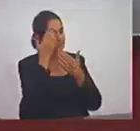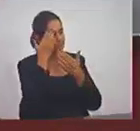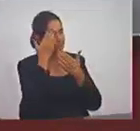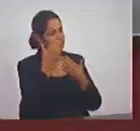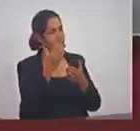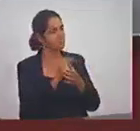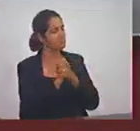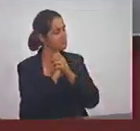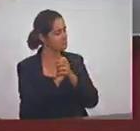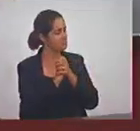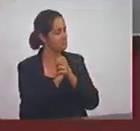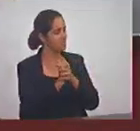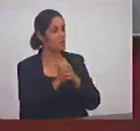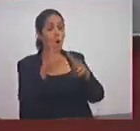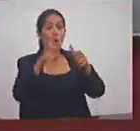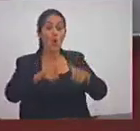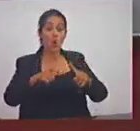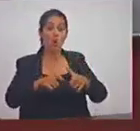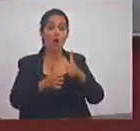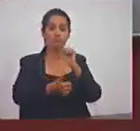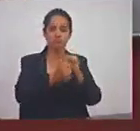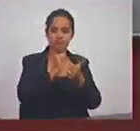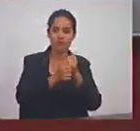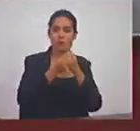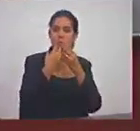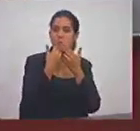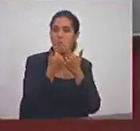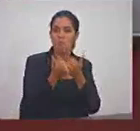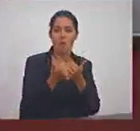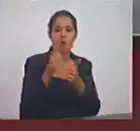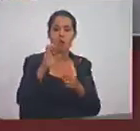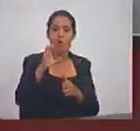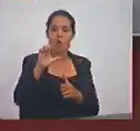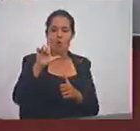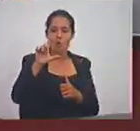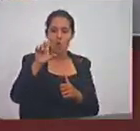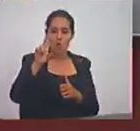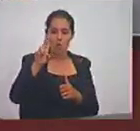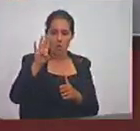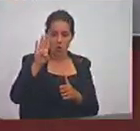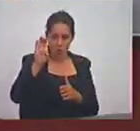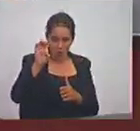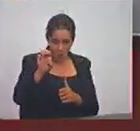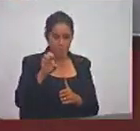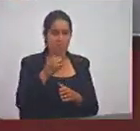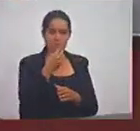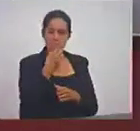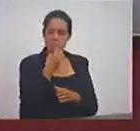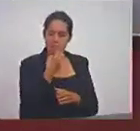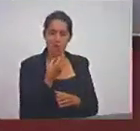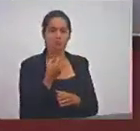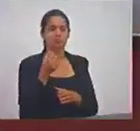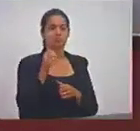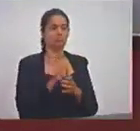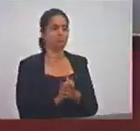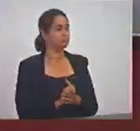muito bonito, muito prazeroso de ser associado desse clube. Então, parabéns a toda a diretoria do nosso grande clube